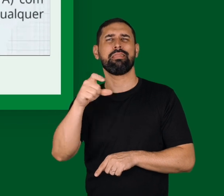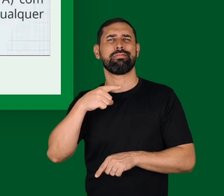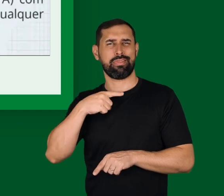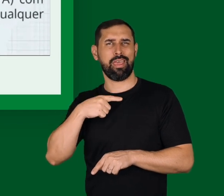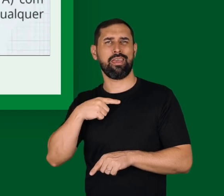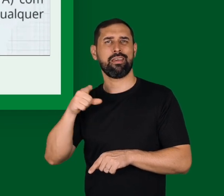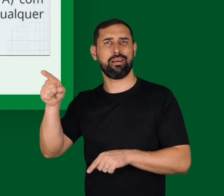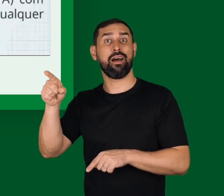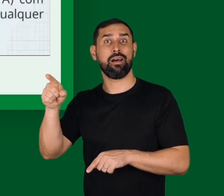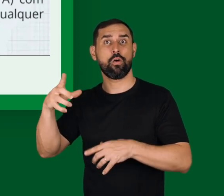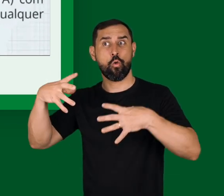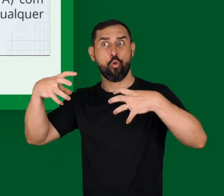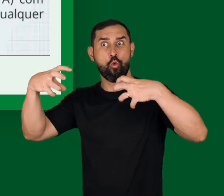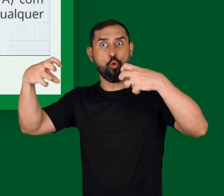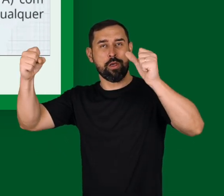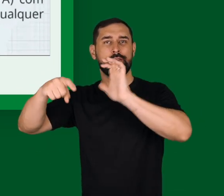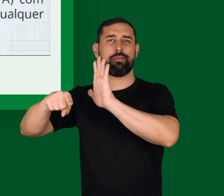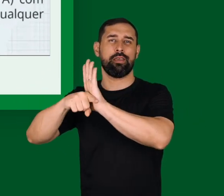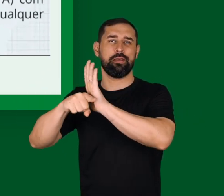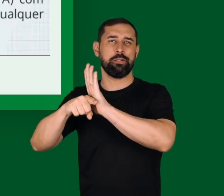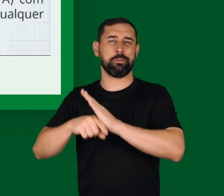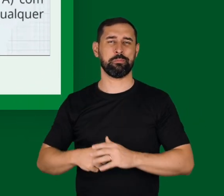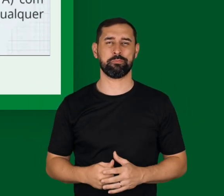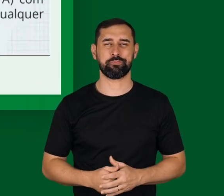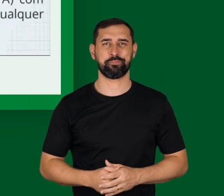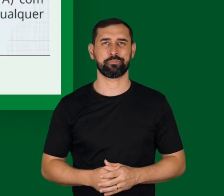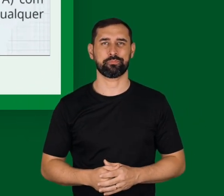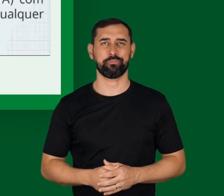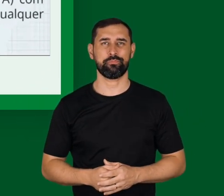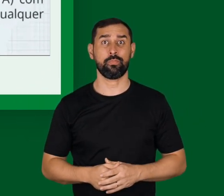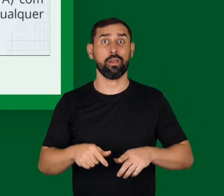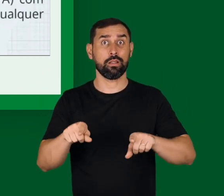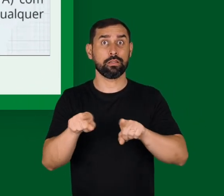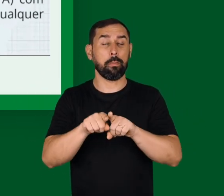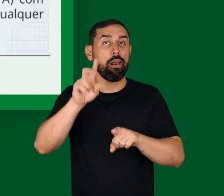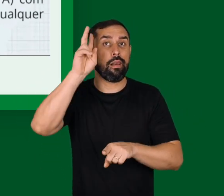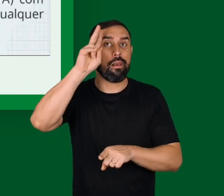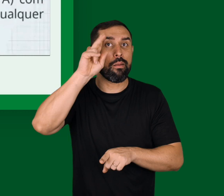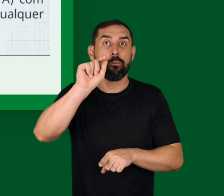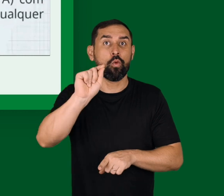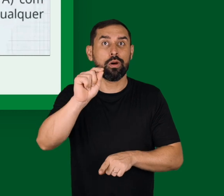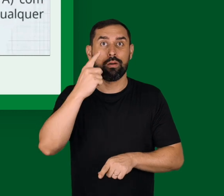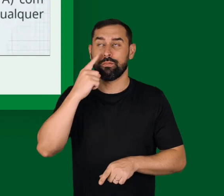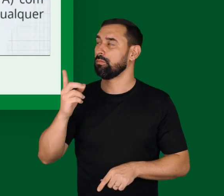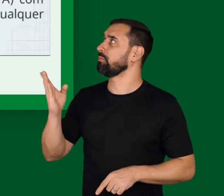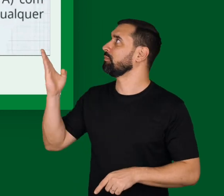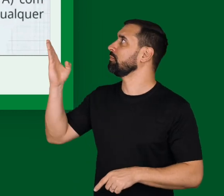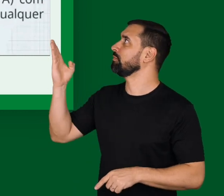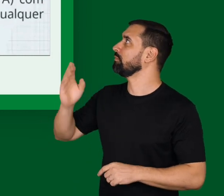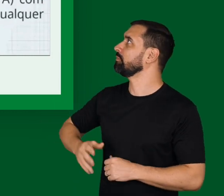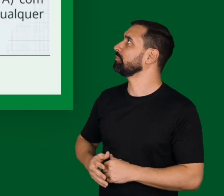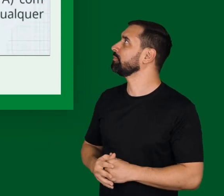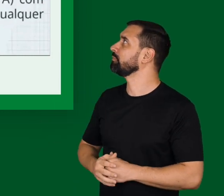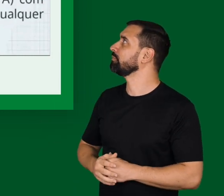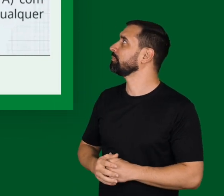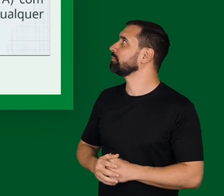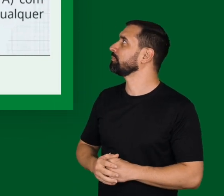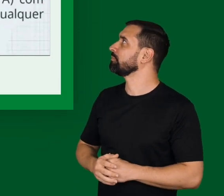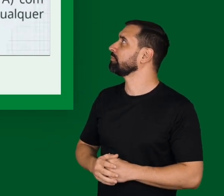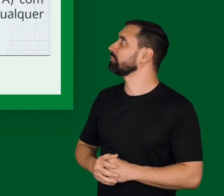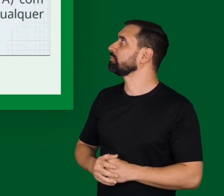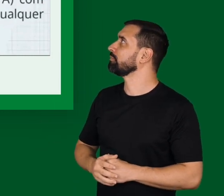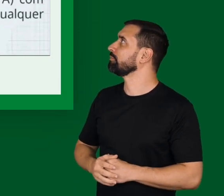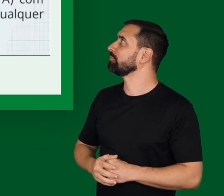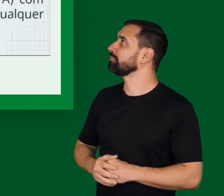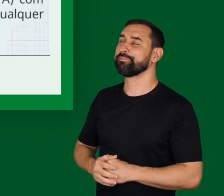negativa. Sempre lembrar da utilização do filtro bacteriano, o filtro EPA,